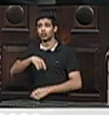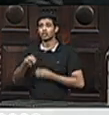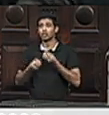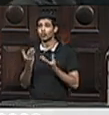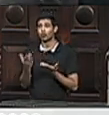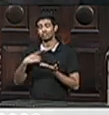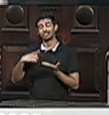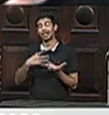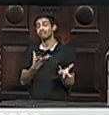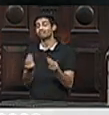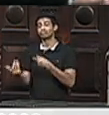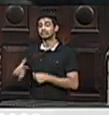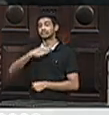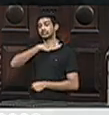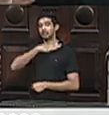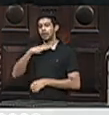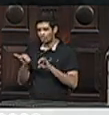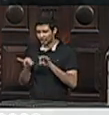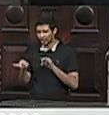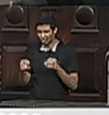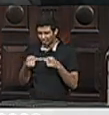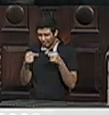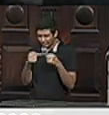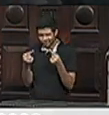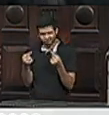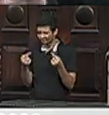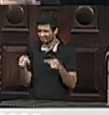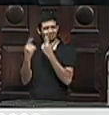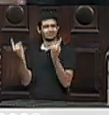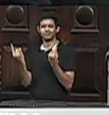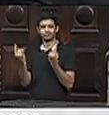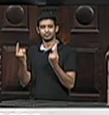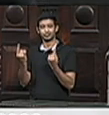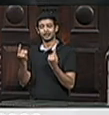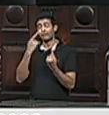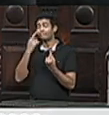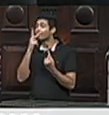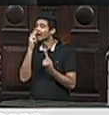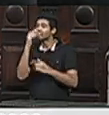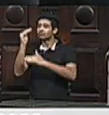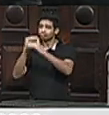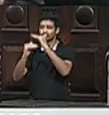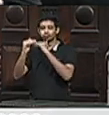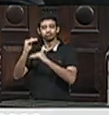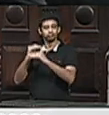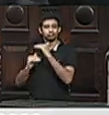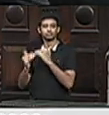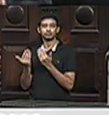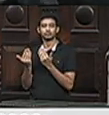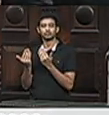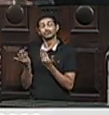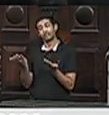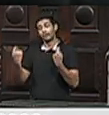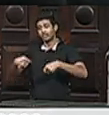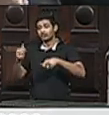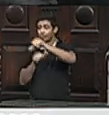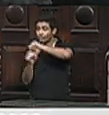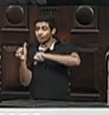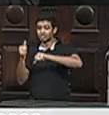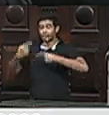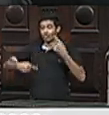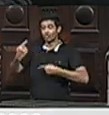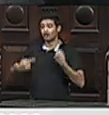exatamente porque o governador não pode, por decreto, decidir algo que pede equilíbrio, democracia, discussão. E volto a repetir, o